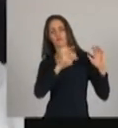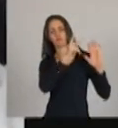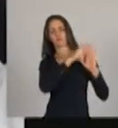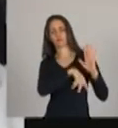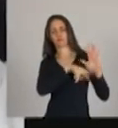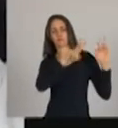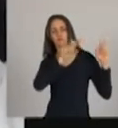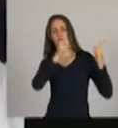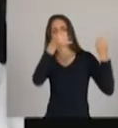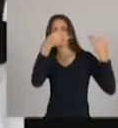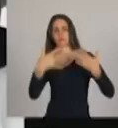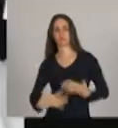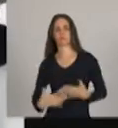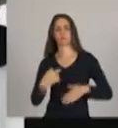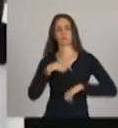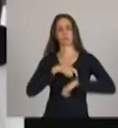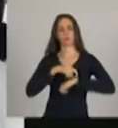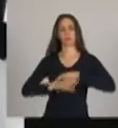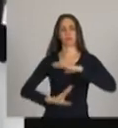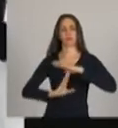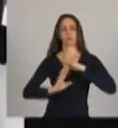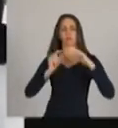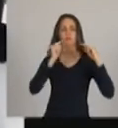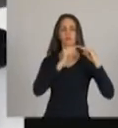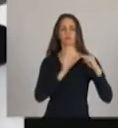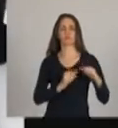regimental, senhor presidente.